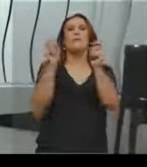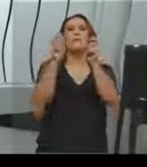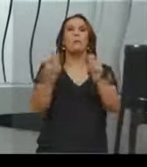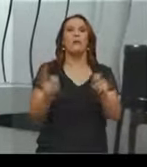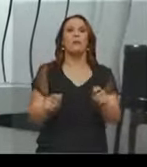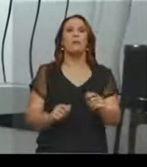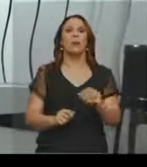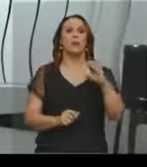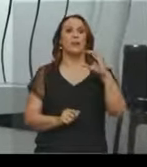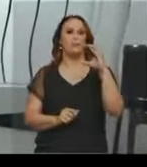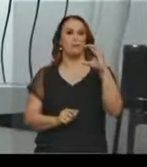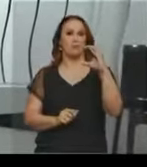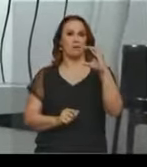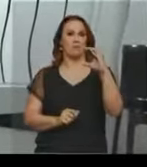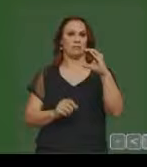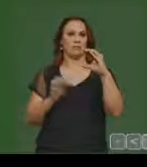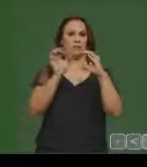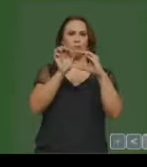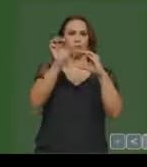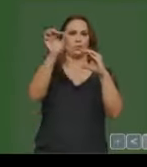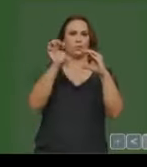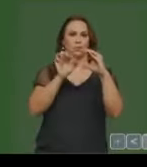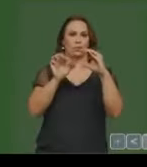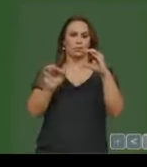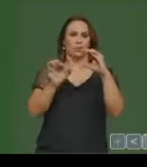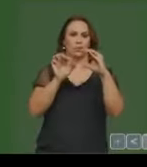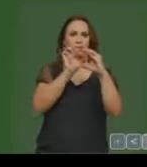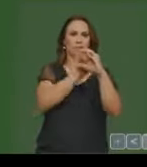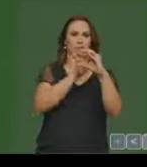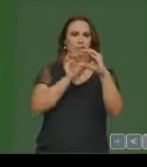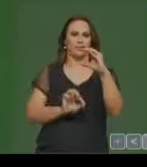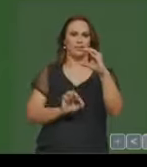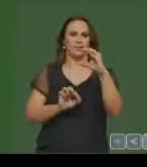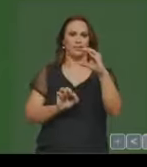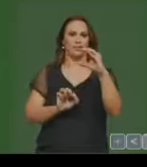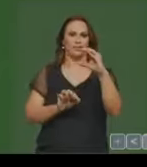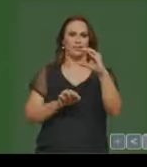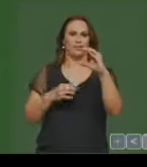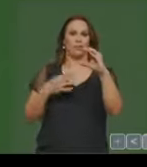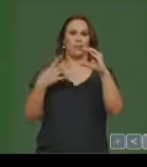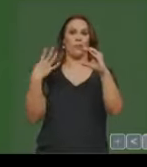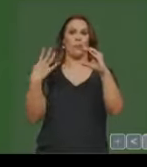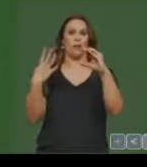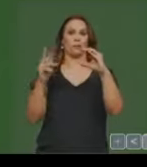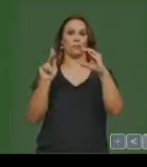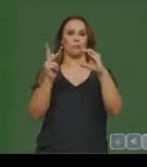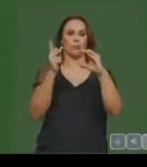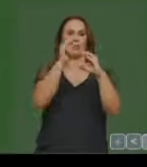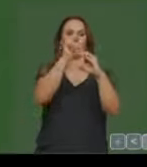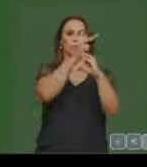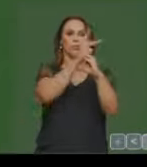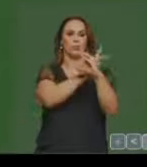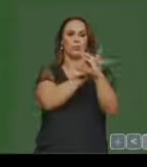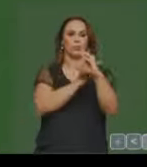que, segundo essa legenda que eu criei para vocês, aqui é como se fosse uma molécula planar, né? Fosse